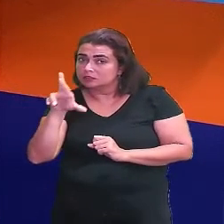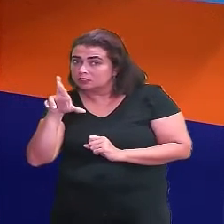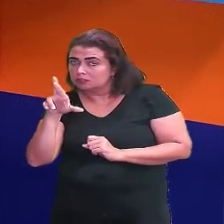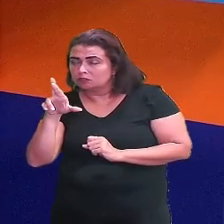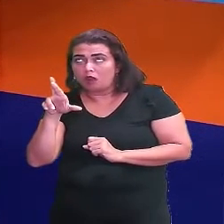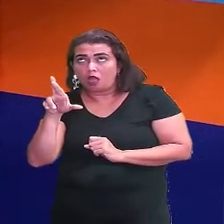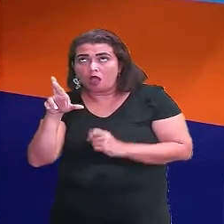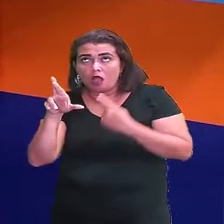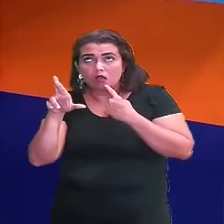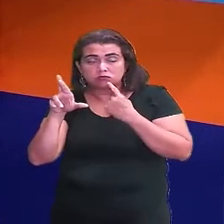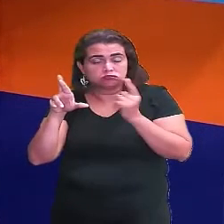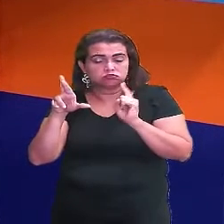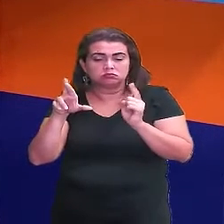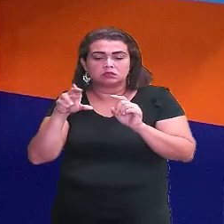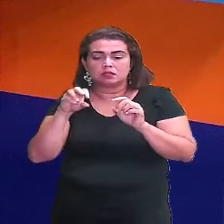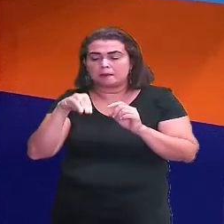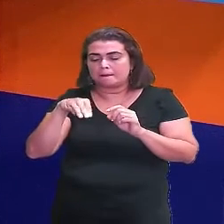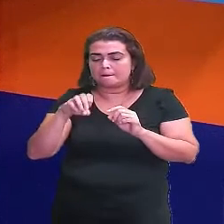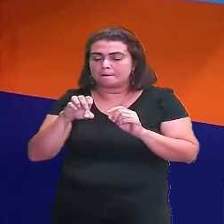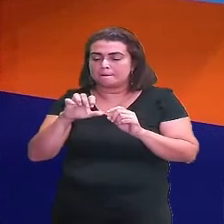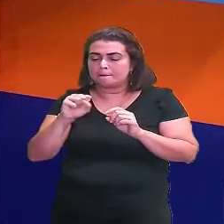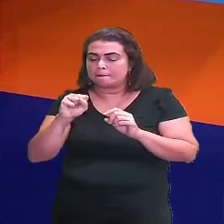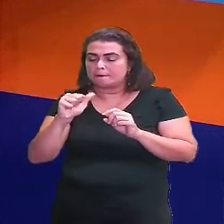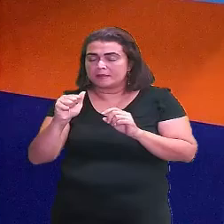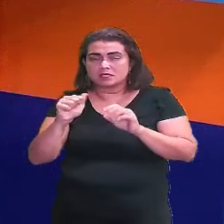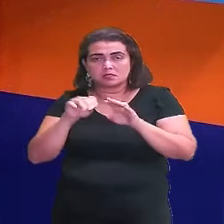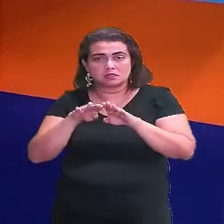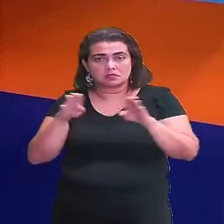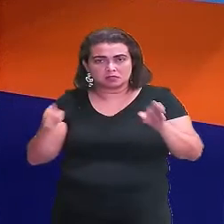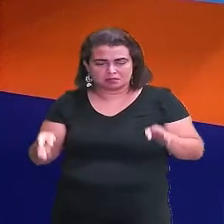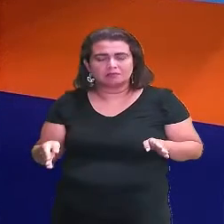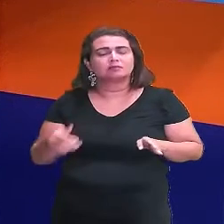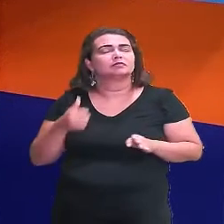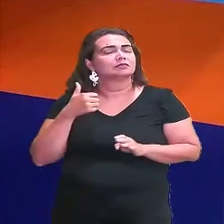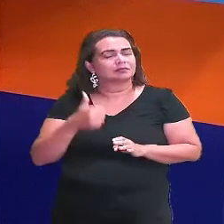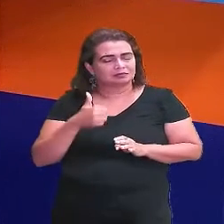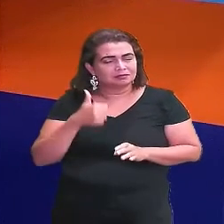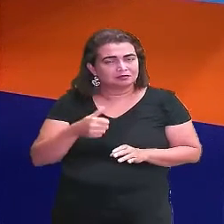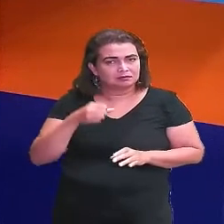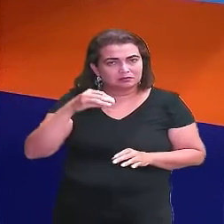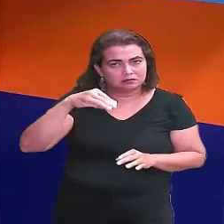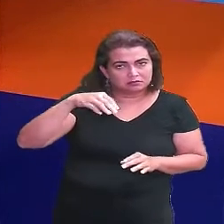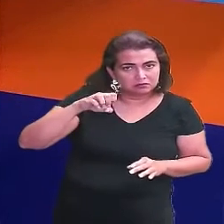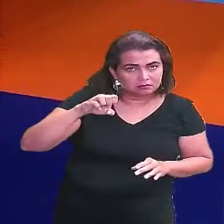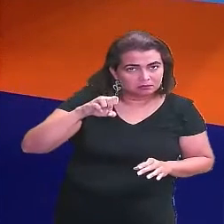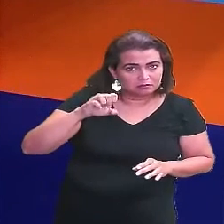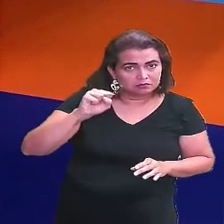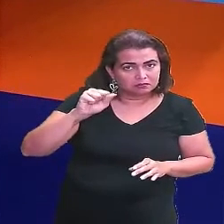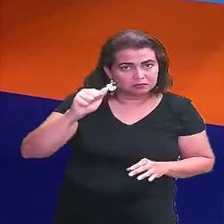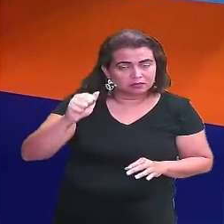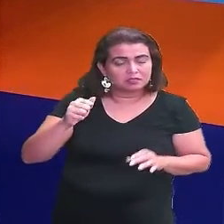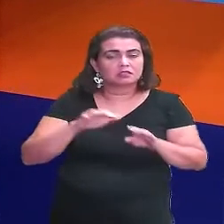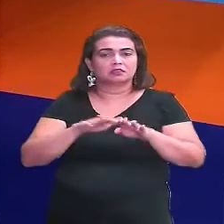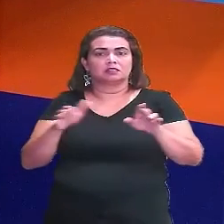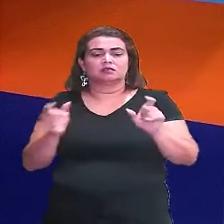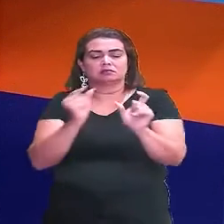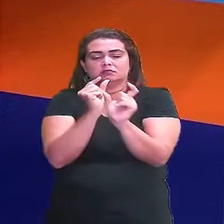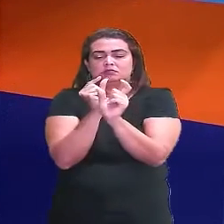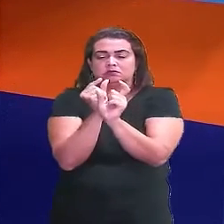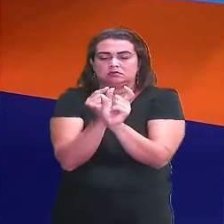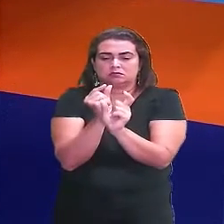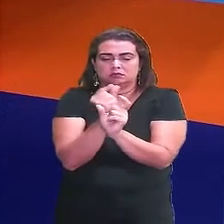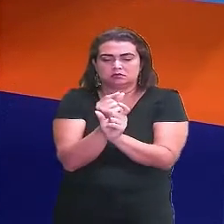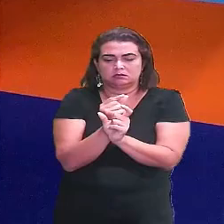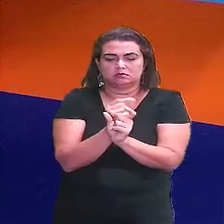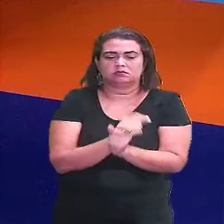é. Mesa é, gente? Mesa, sim. Mesa é uma dissílaba. Então, aí a